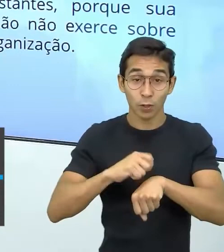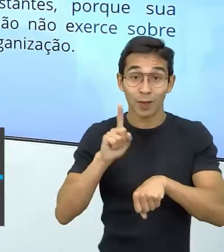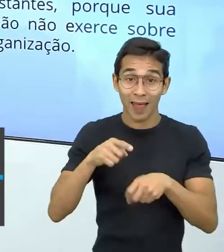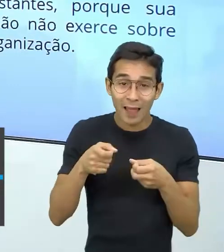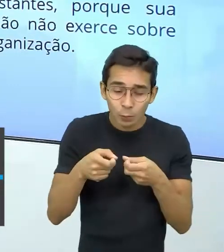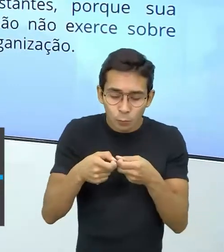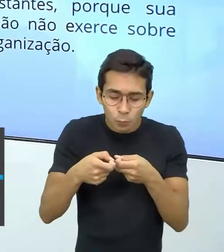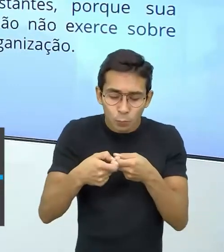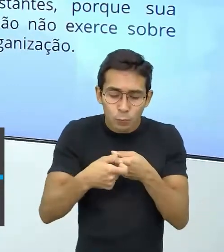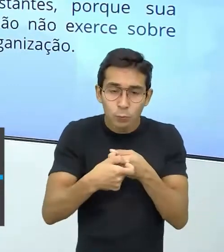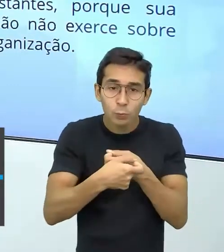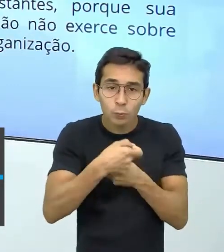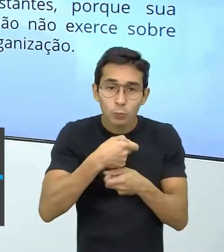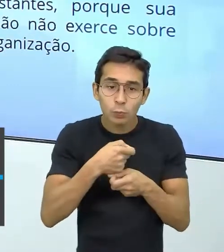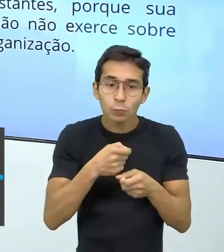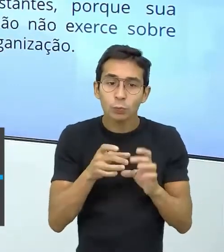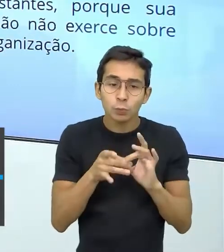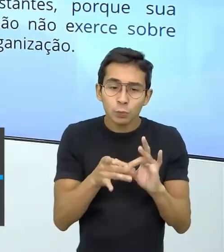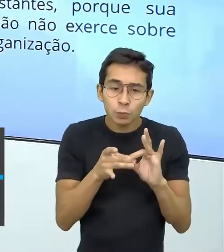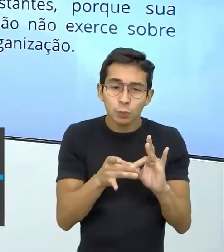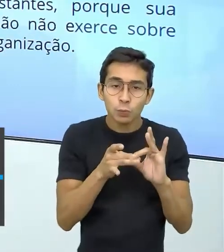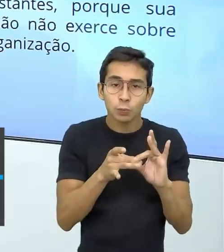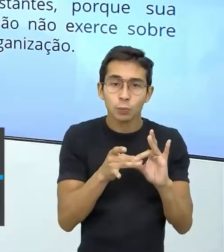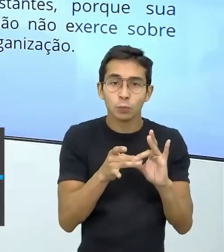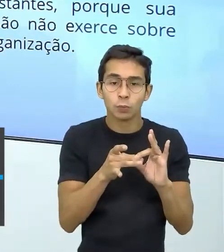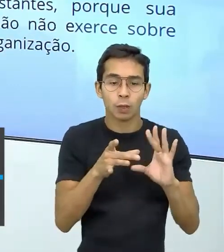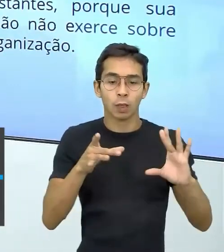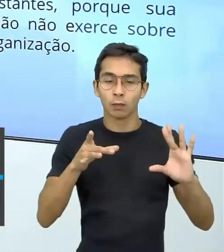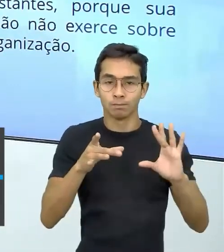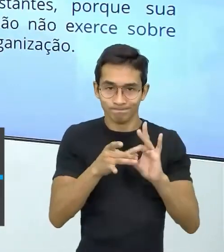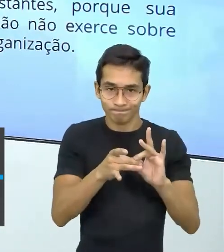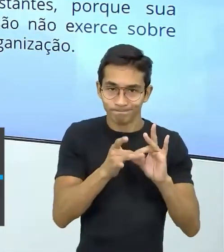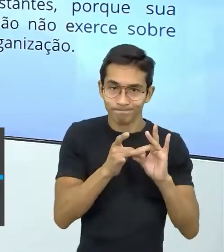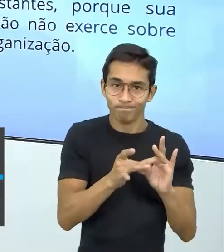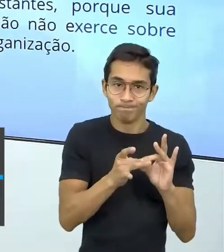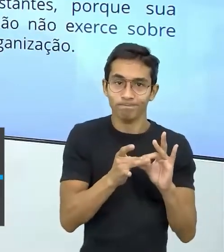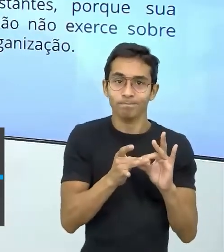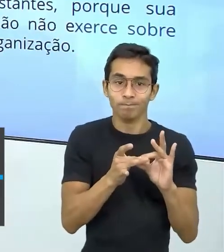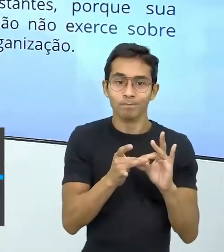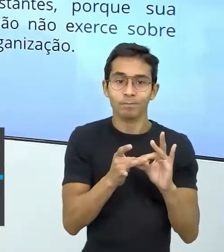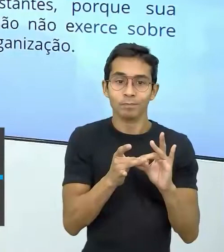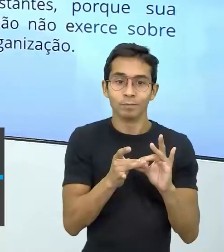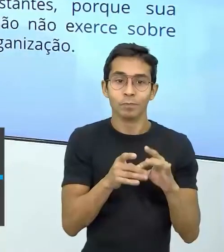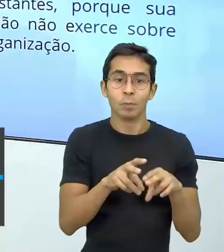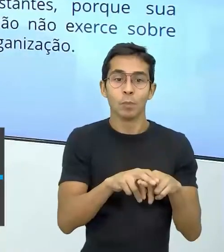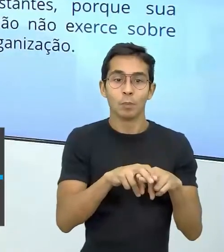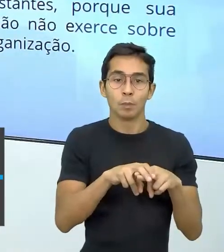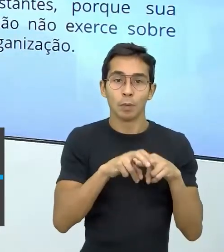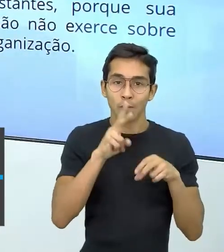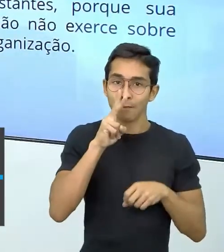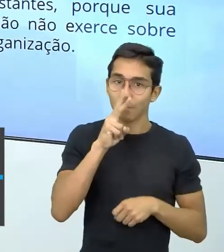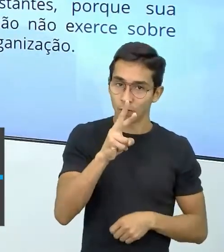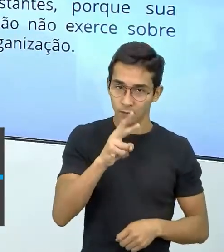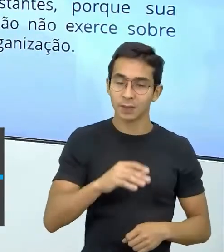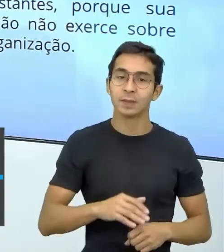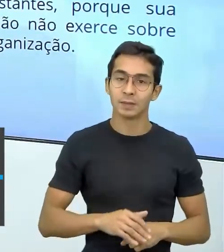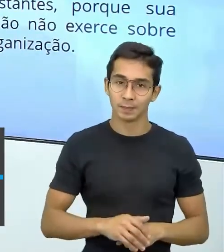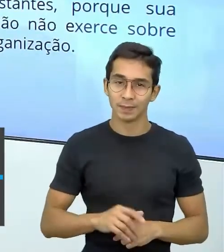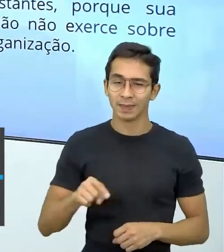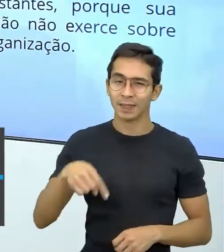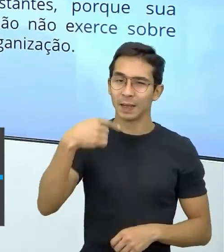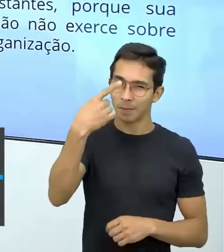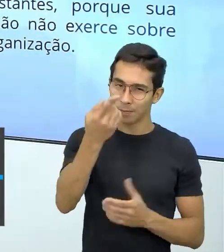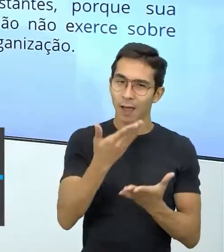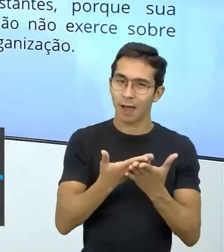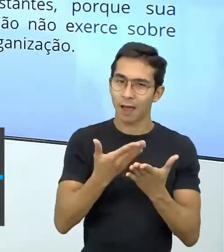partículas, né, estão unidas muito fortemente umas às outras por forças intermoleculares, né, que nós vamos ver em uma